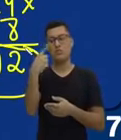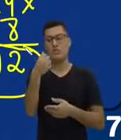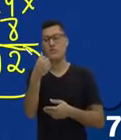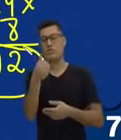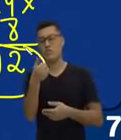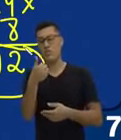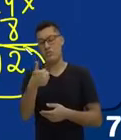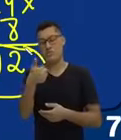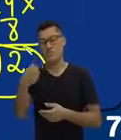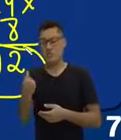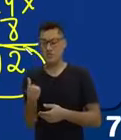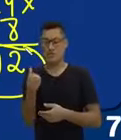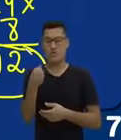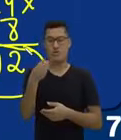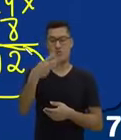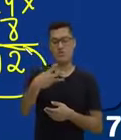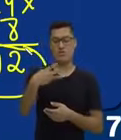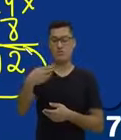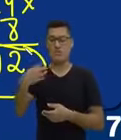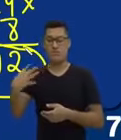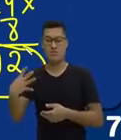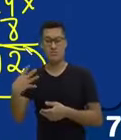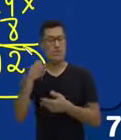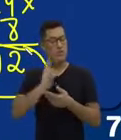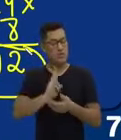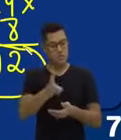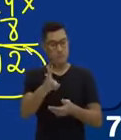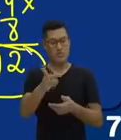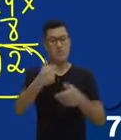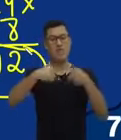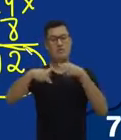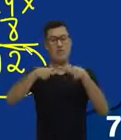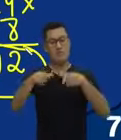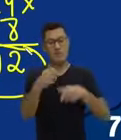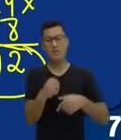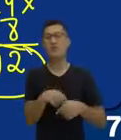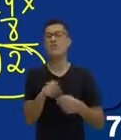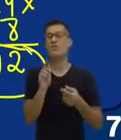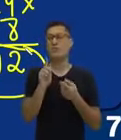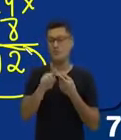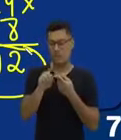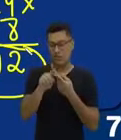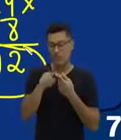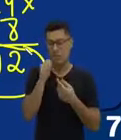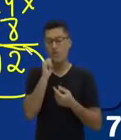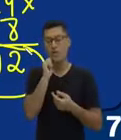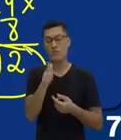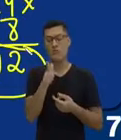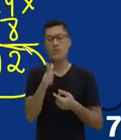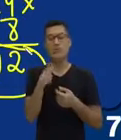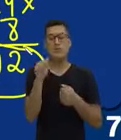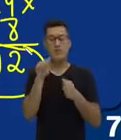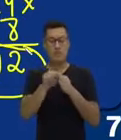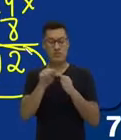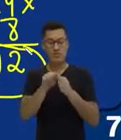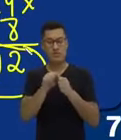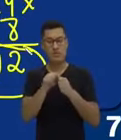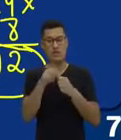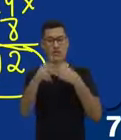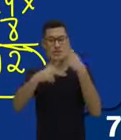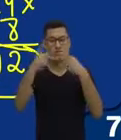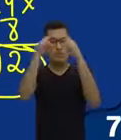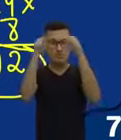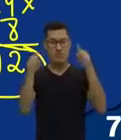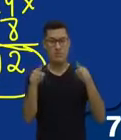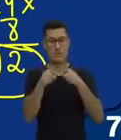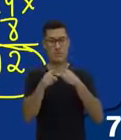64, né? Ia chegar um tempo que a conta ia ficar um pouquinho trabalhosa, mas dá para fazer também, Tá certo? A tabela que o Fernando está falando é uma equivalente